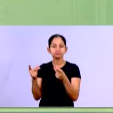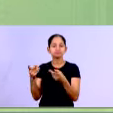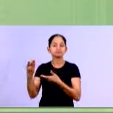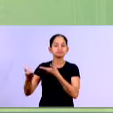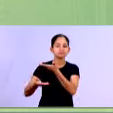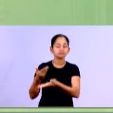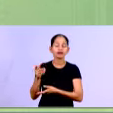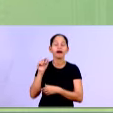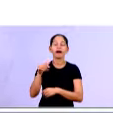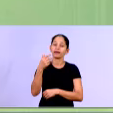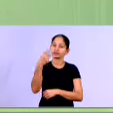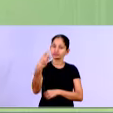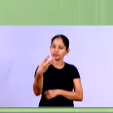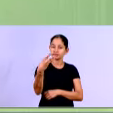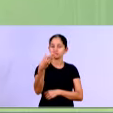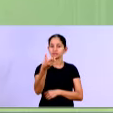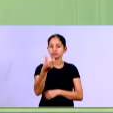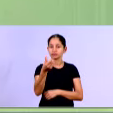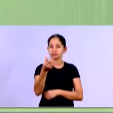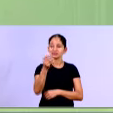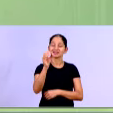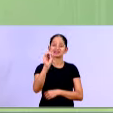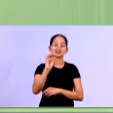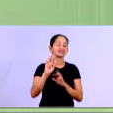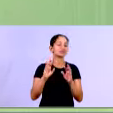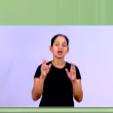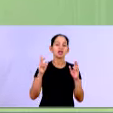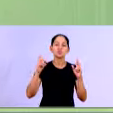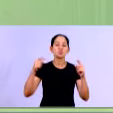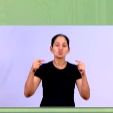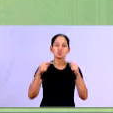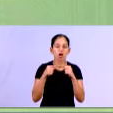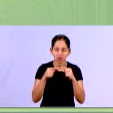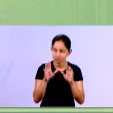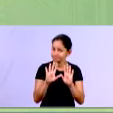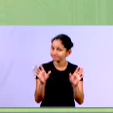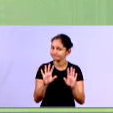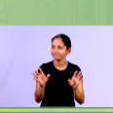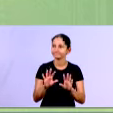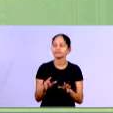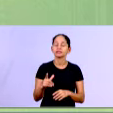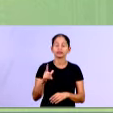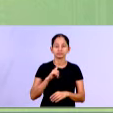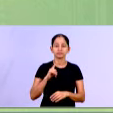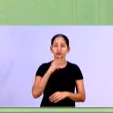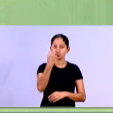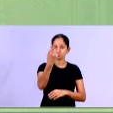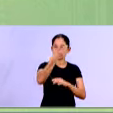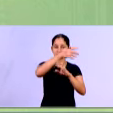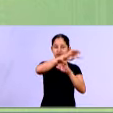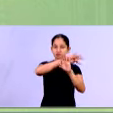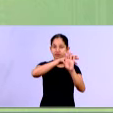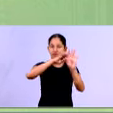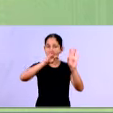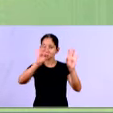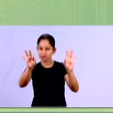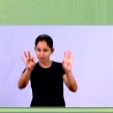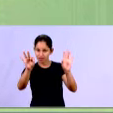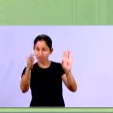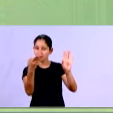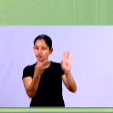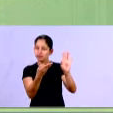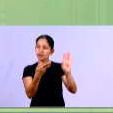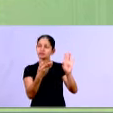360. E aí a gente viu que essa resposta não é a mesma. Aqui eu tenho uma tabela que